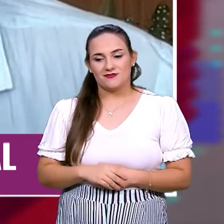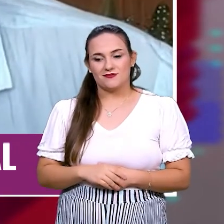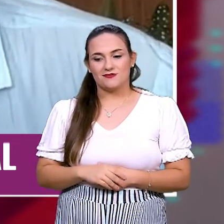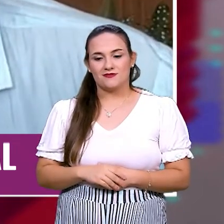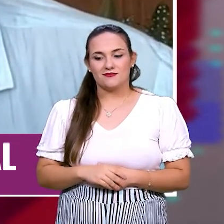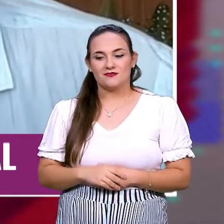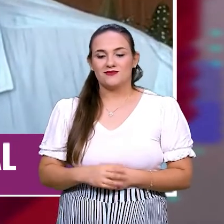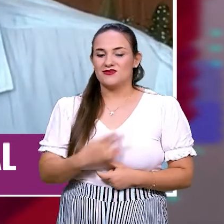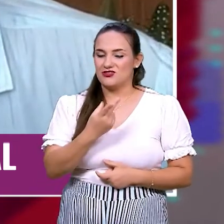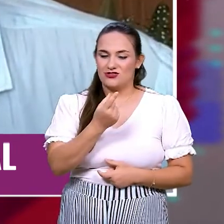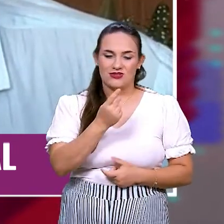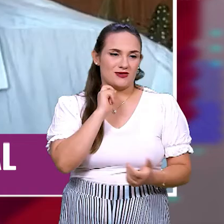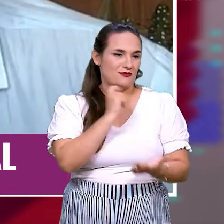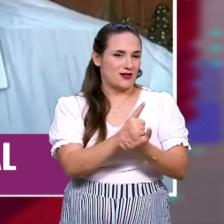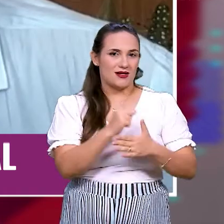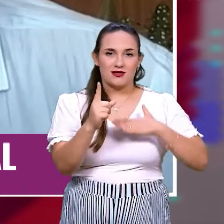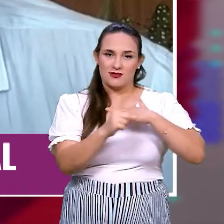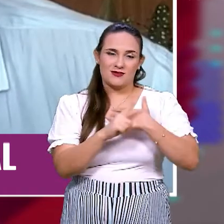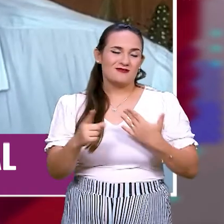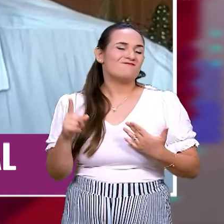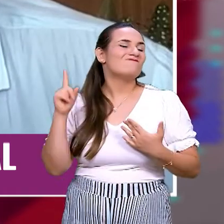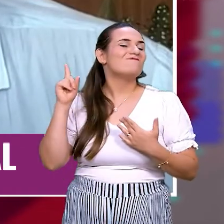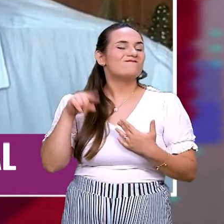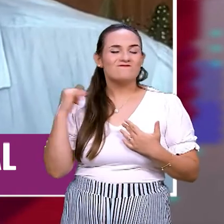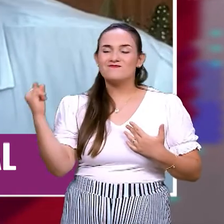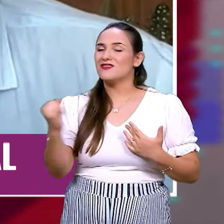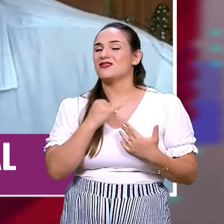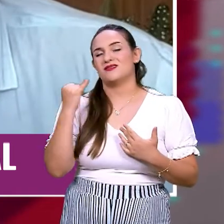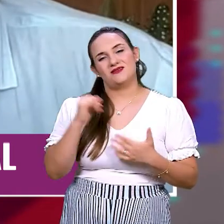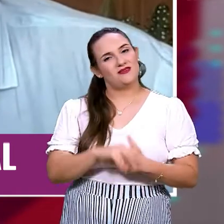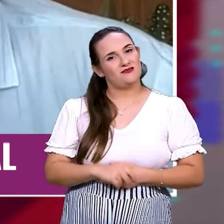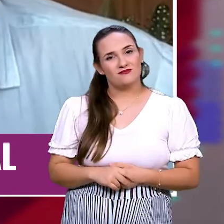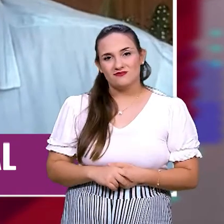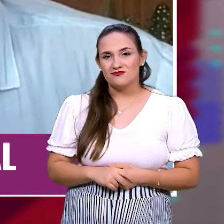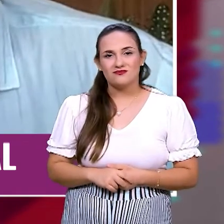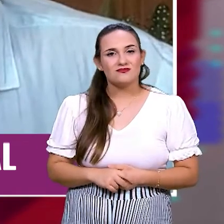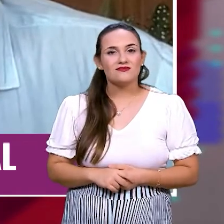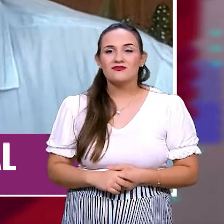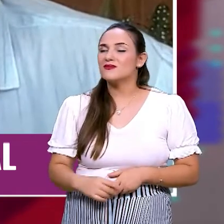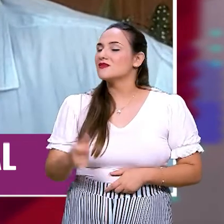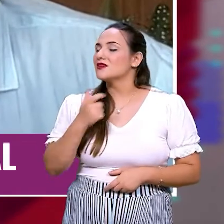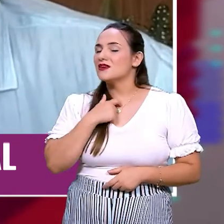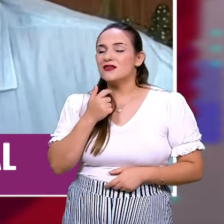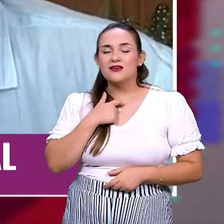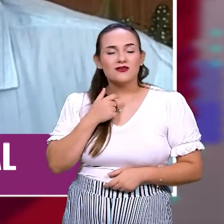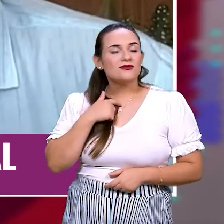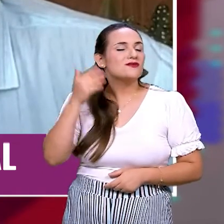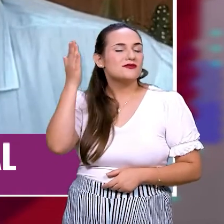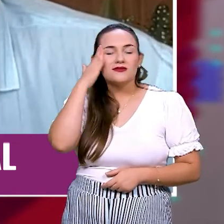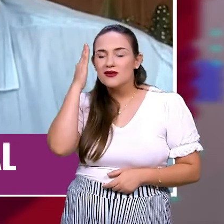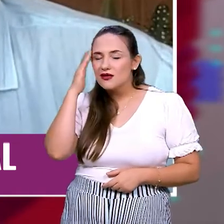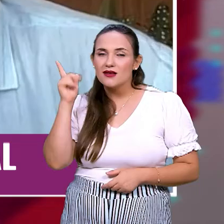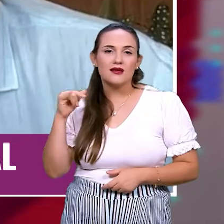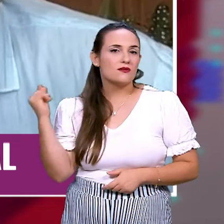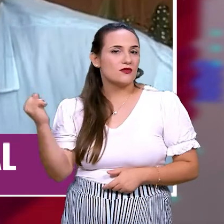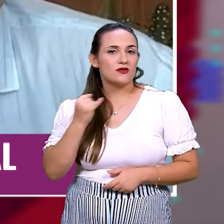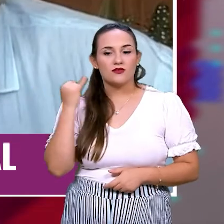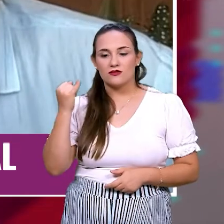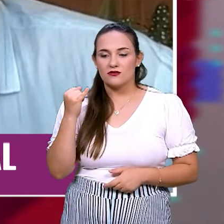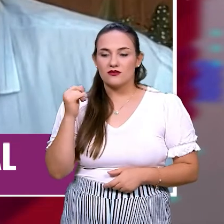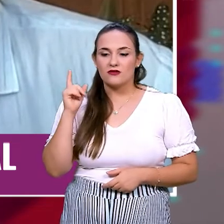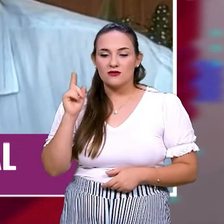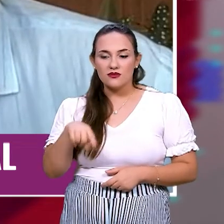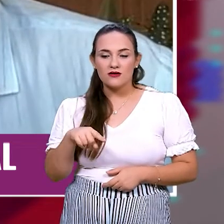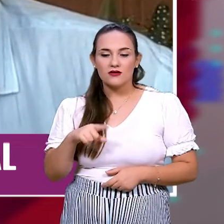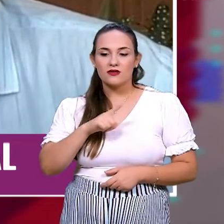a questão do financiamento ela é muito importante. Então, para um gestor entender que isso traz